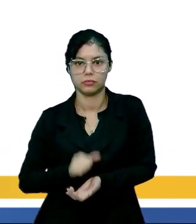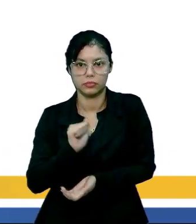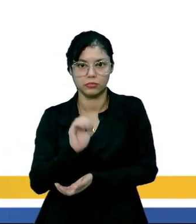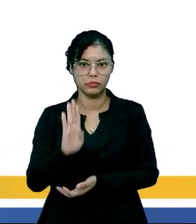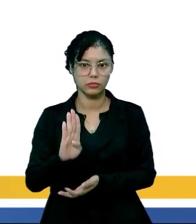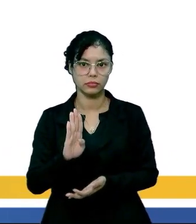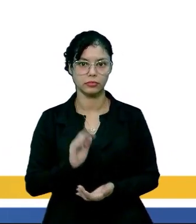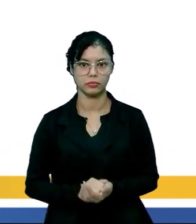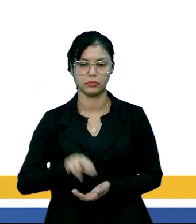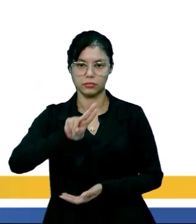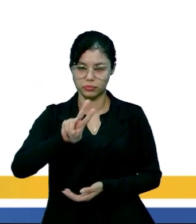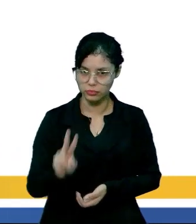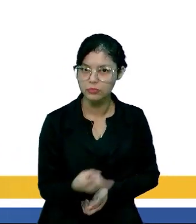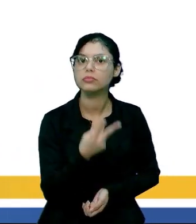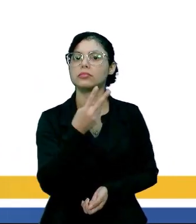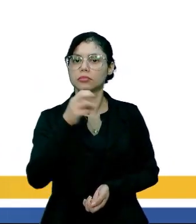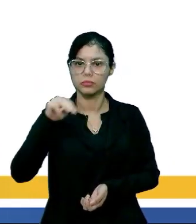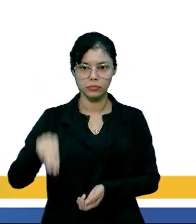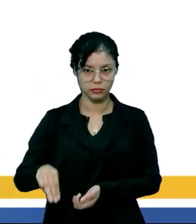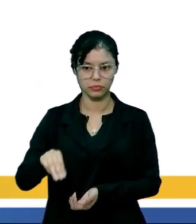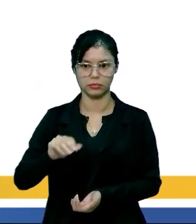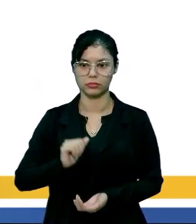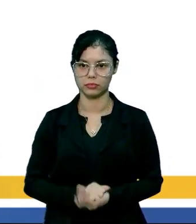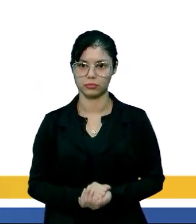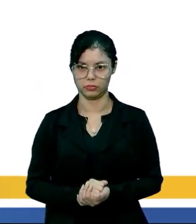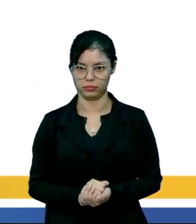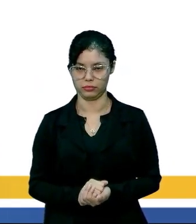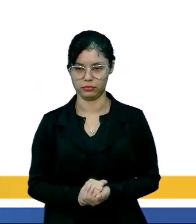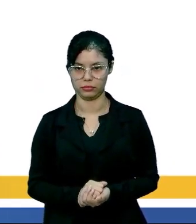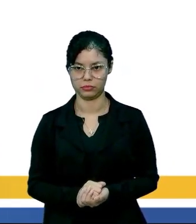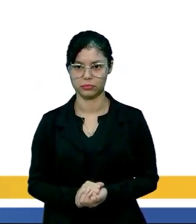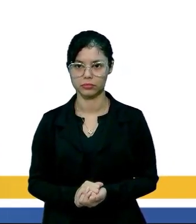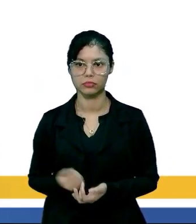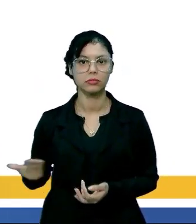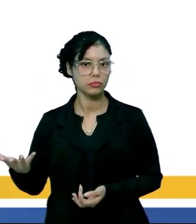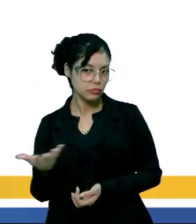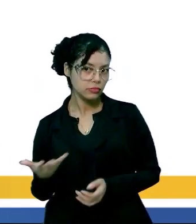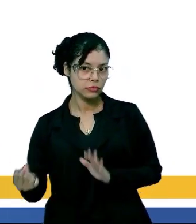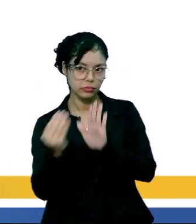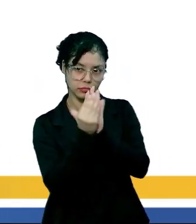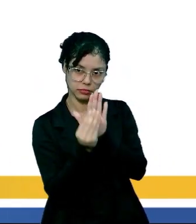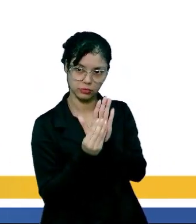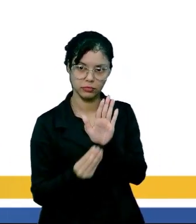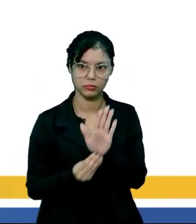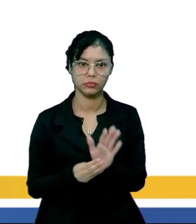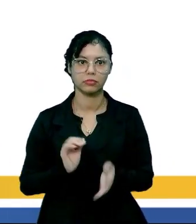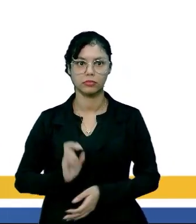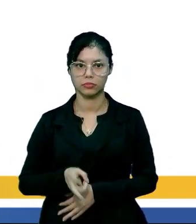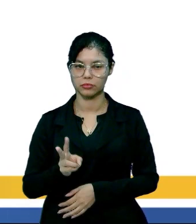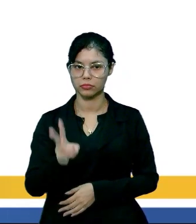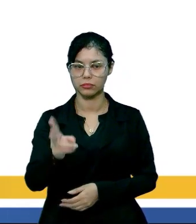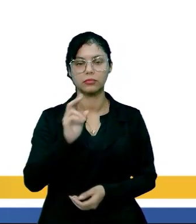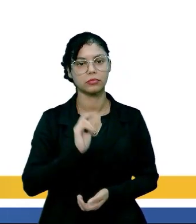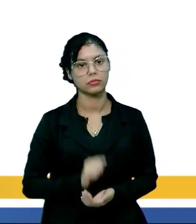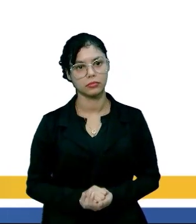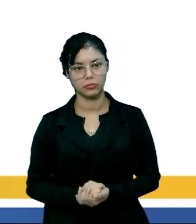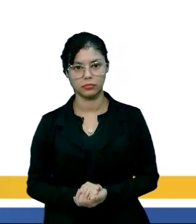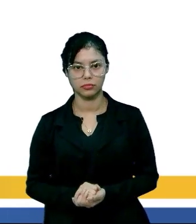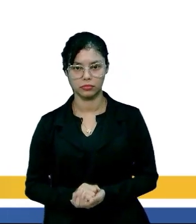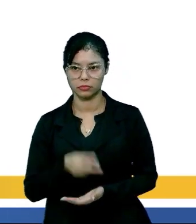distância AB igual a 2.000 metros. Com base nesses dados